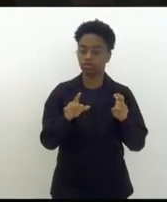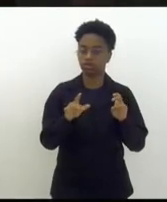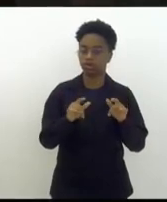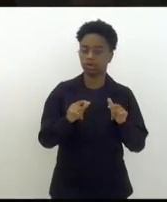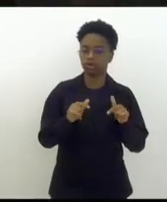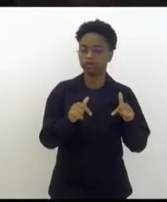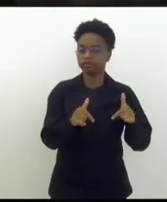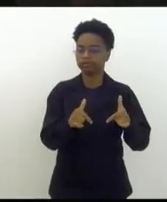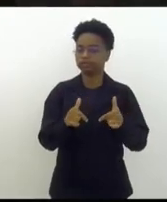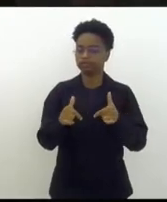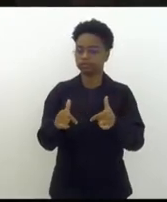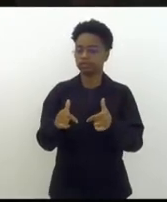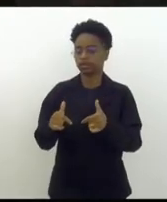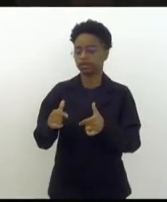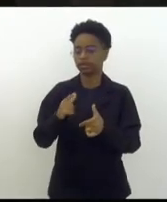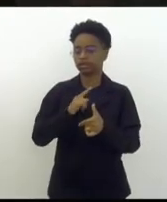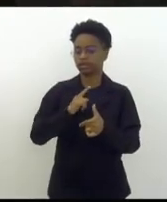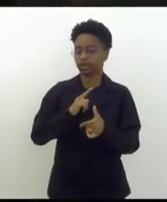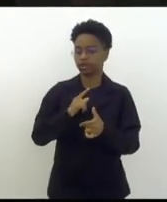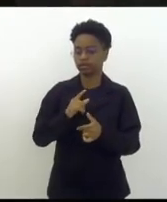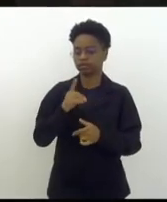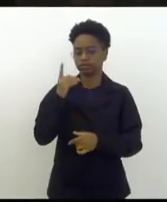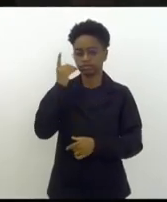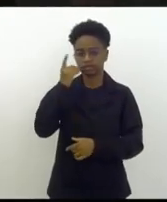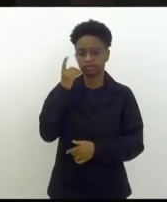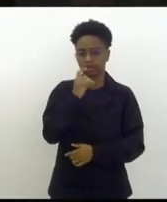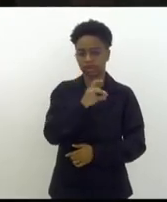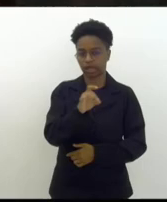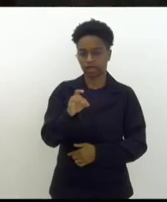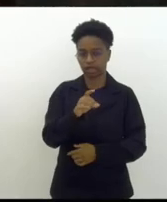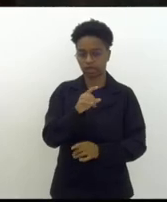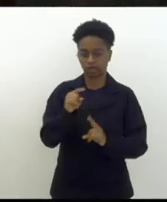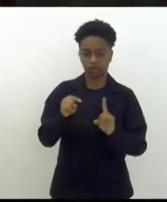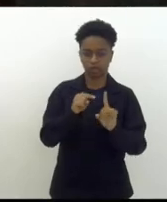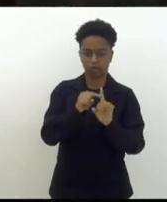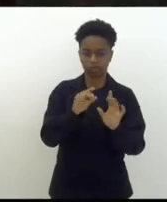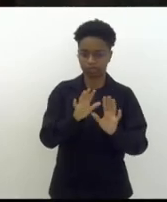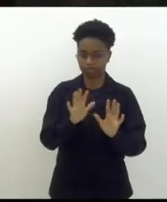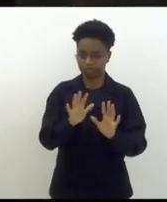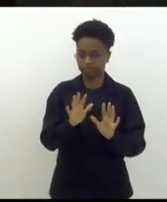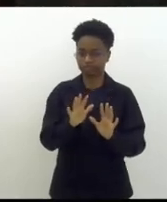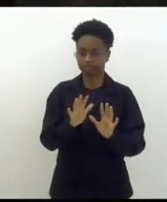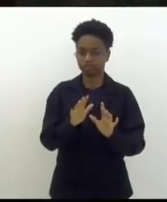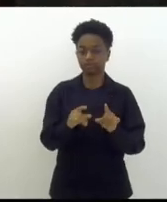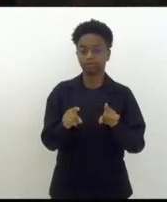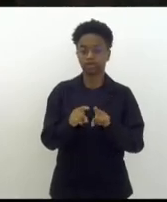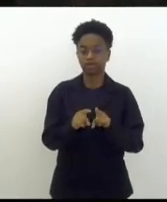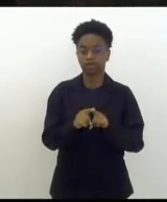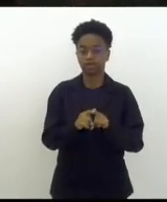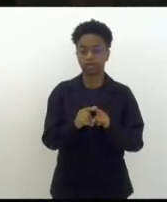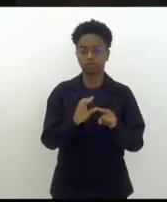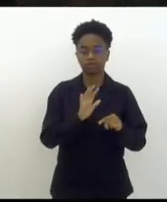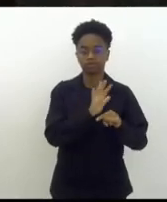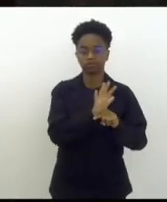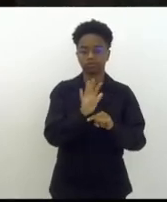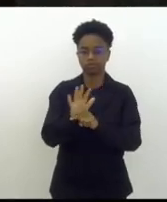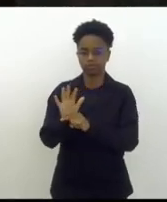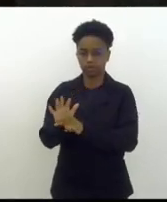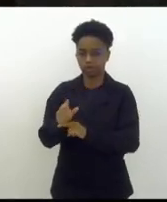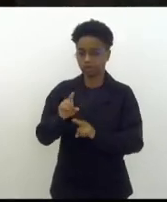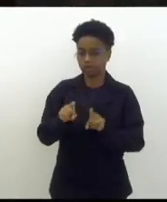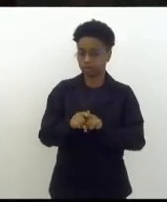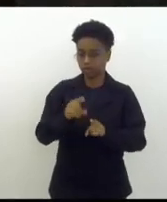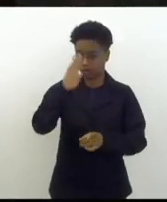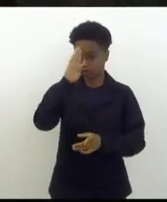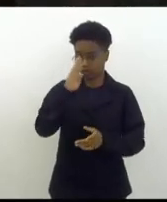que os deputados possuem em relação ao seu mandato na efetiva colaboração E no